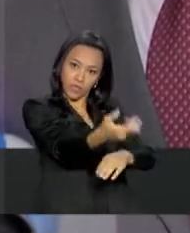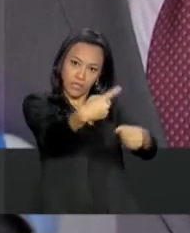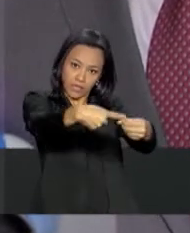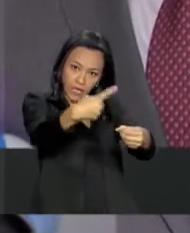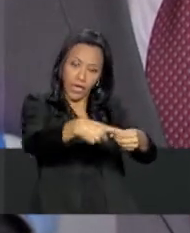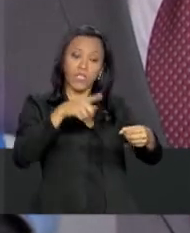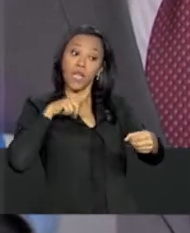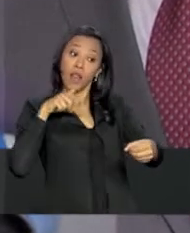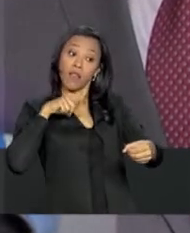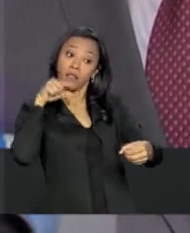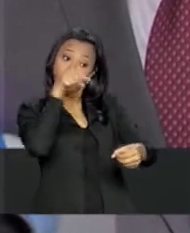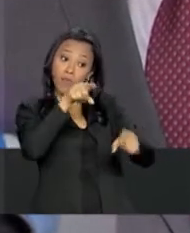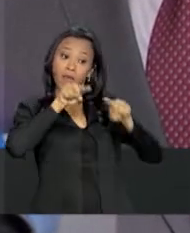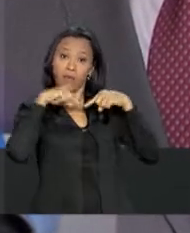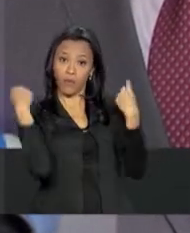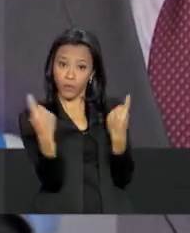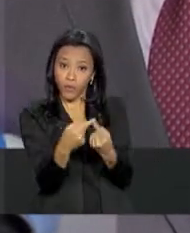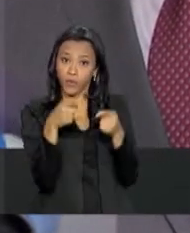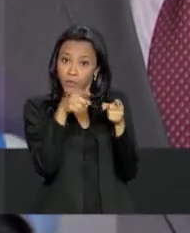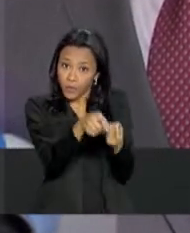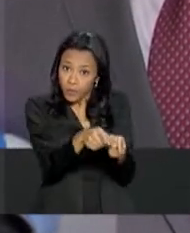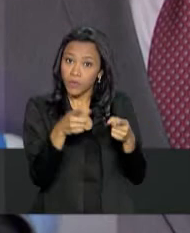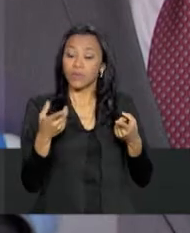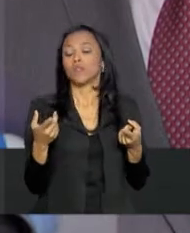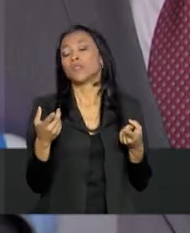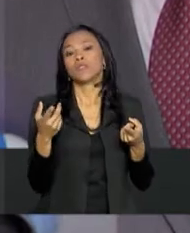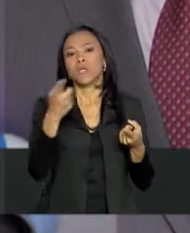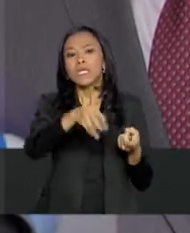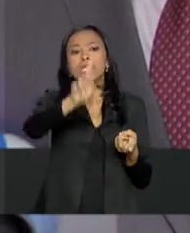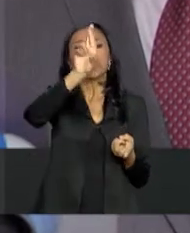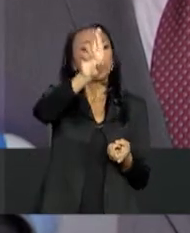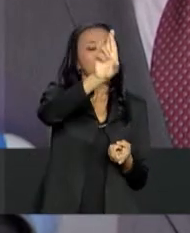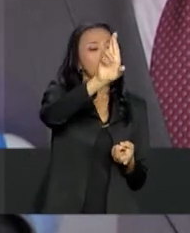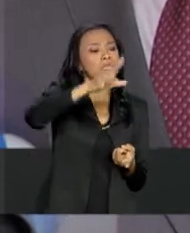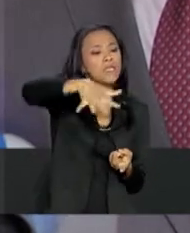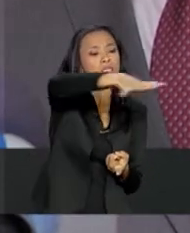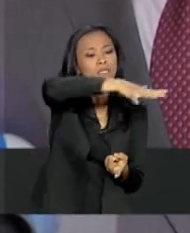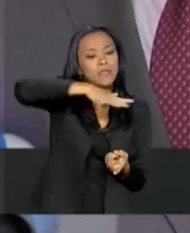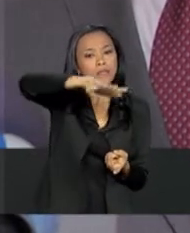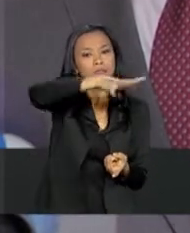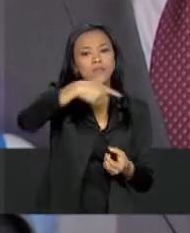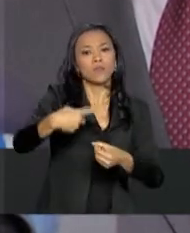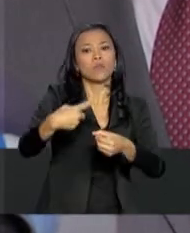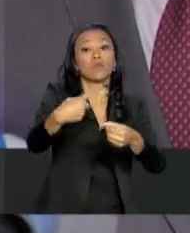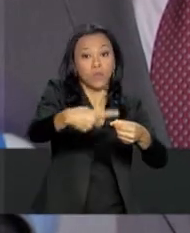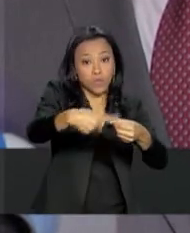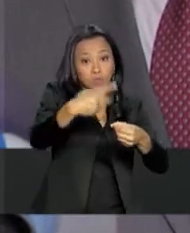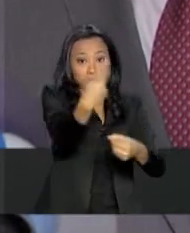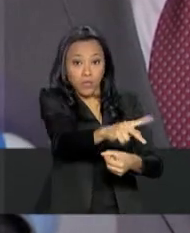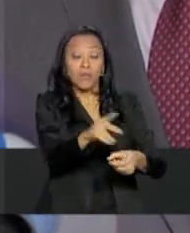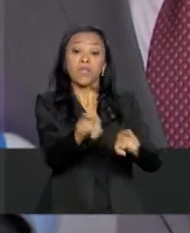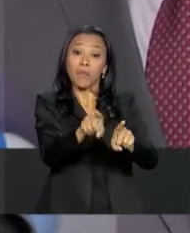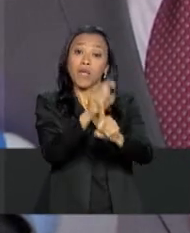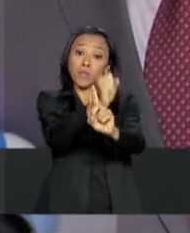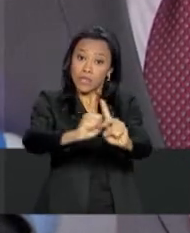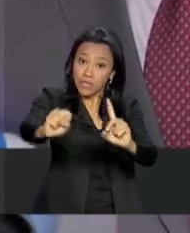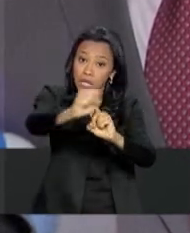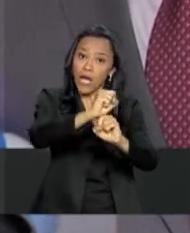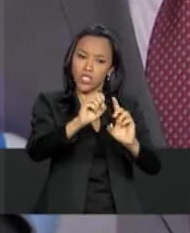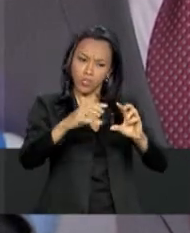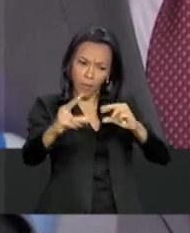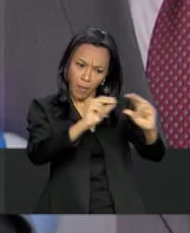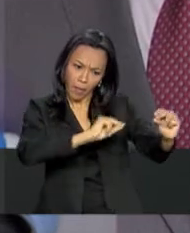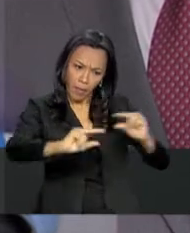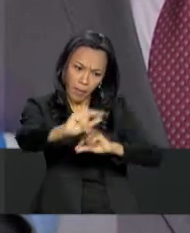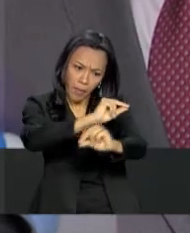com a comunidade local com os líderes do município com também com a sociedade civil e também